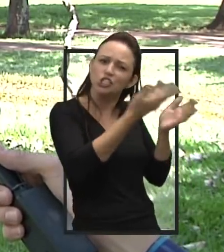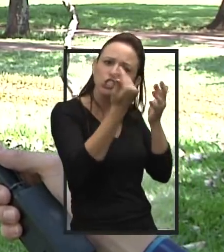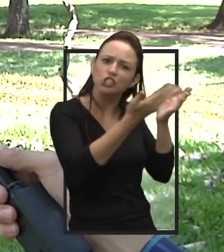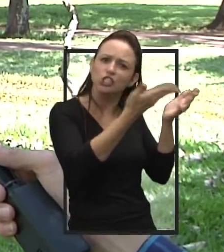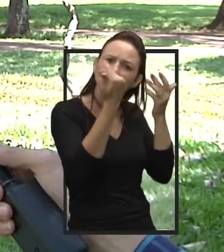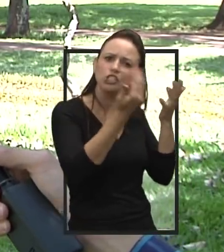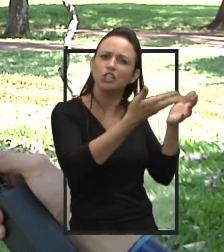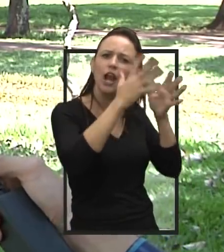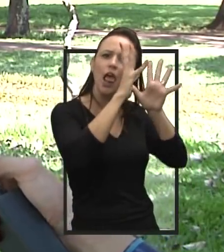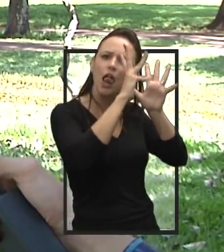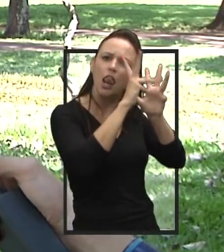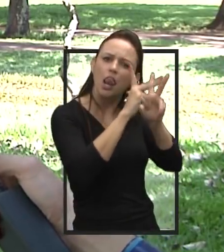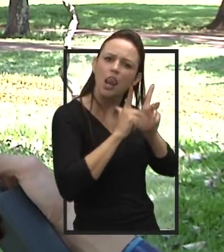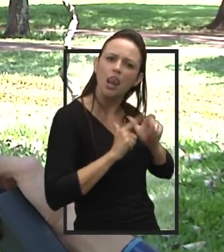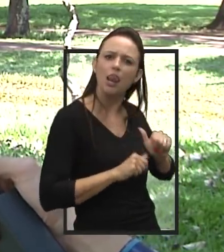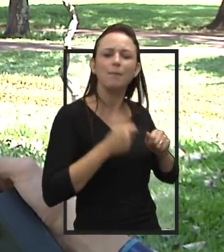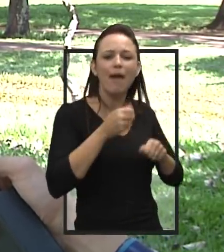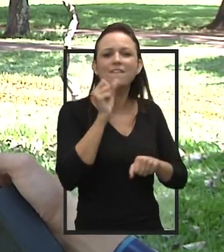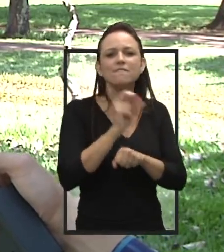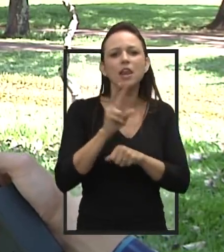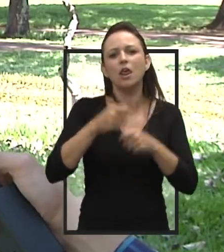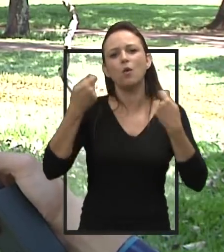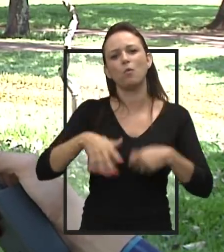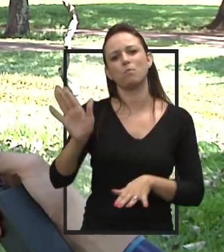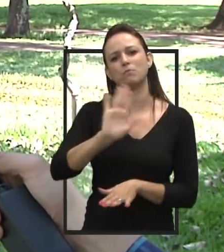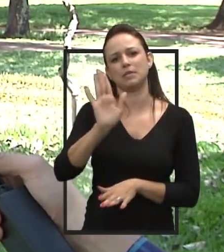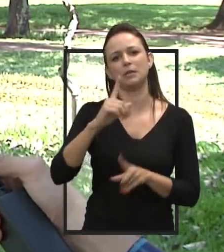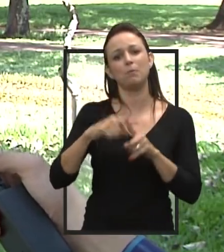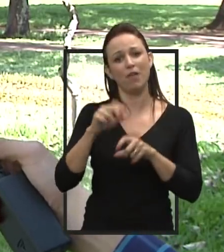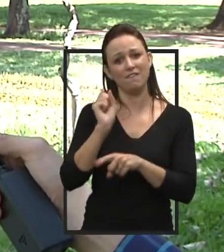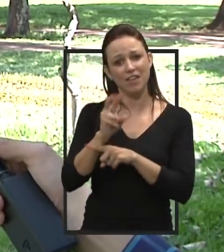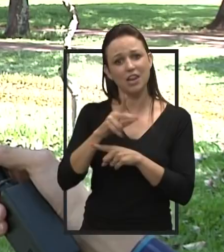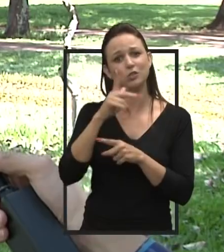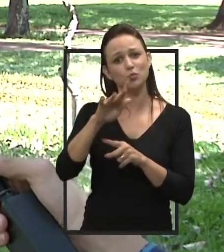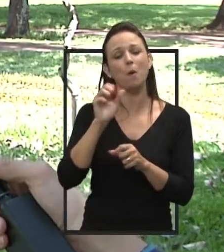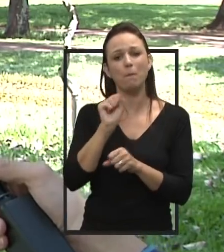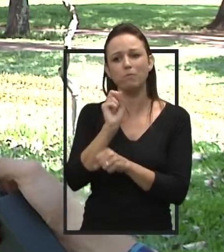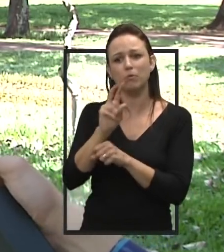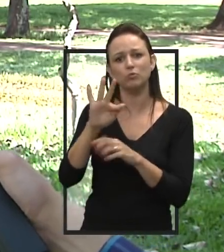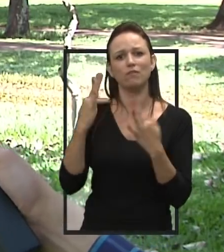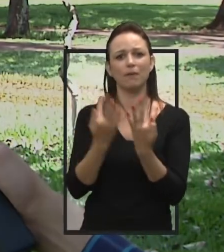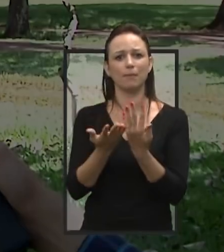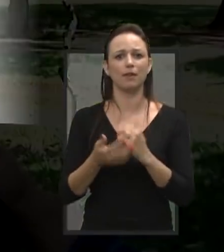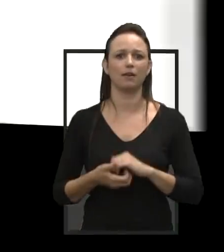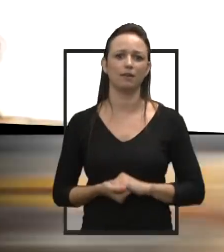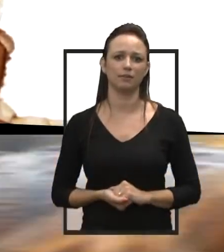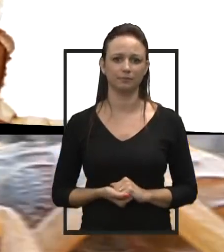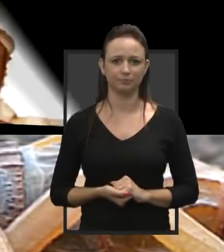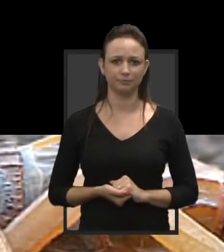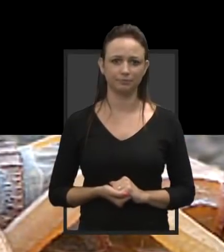entulho sem precisar passar veneno nenhuma vez, sem precisar correr o risco de intoxicar sua família com esse veneno?